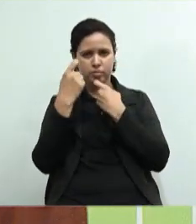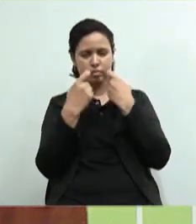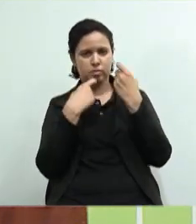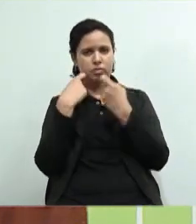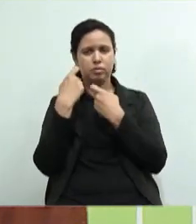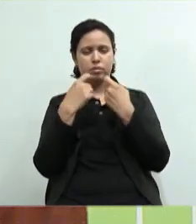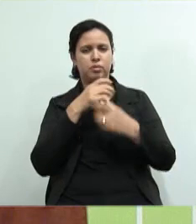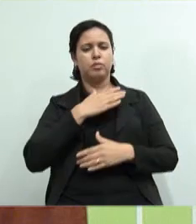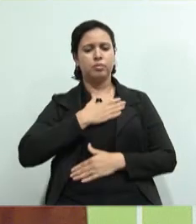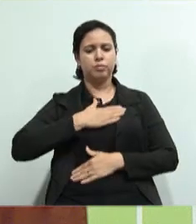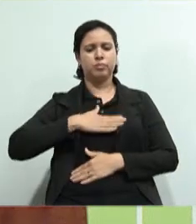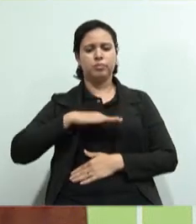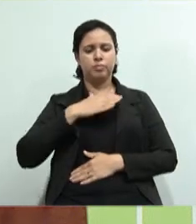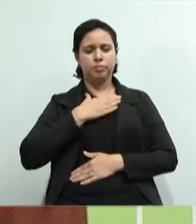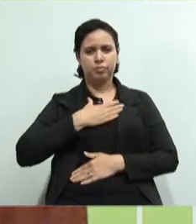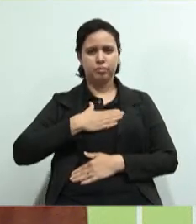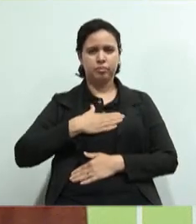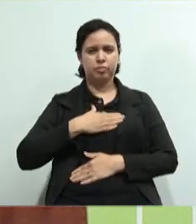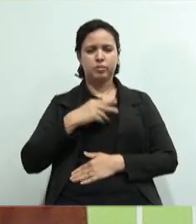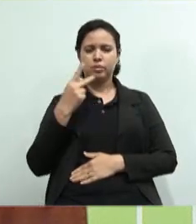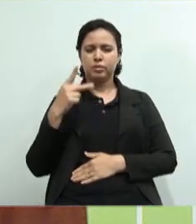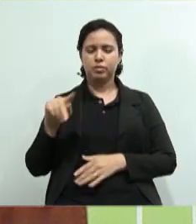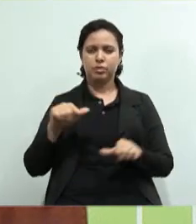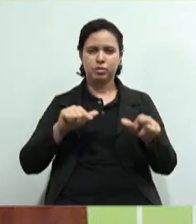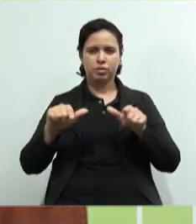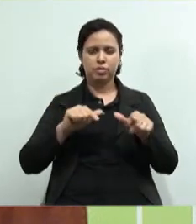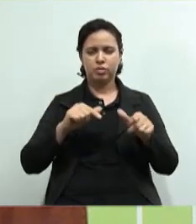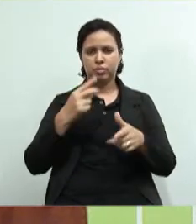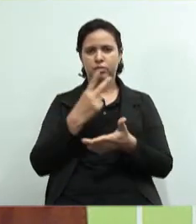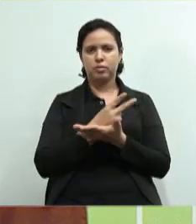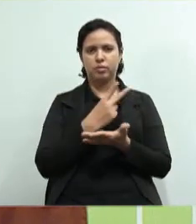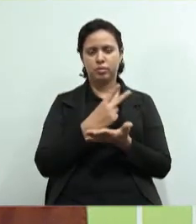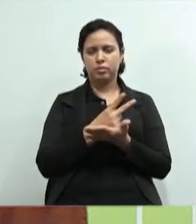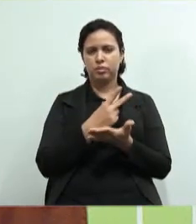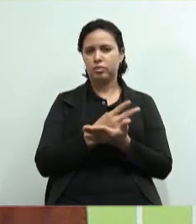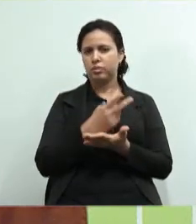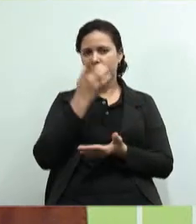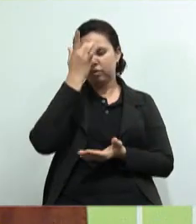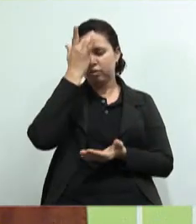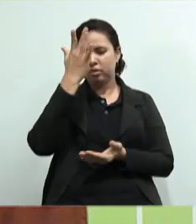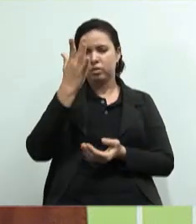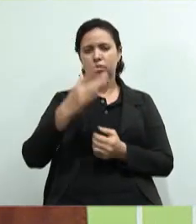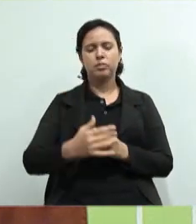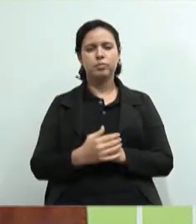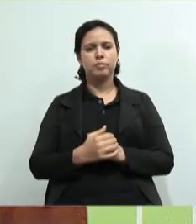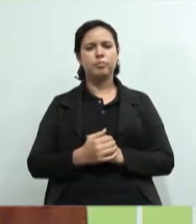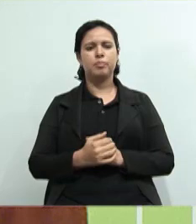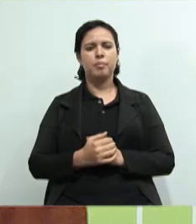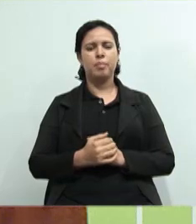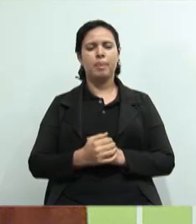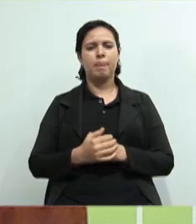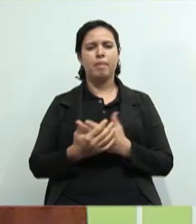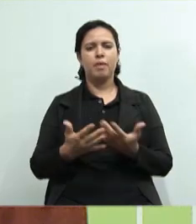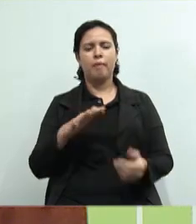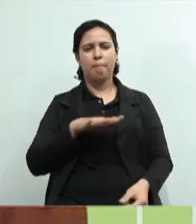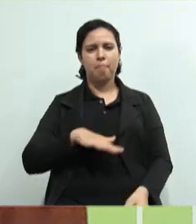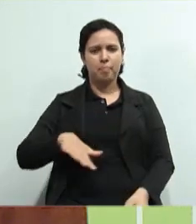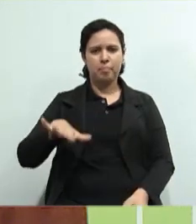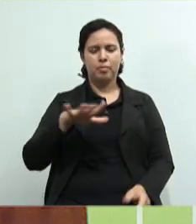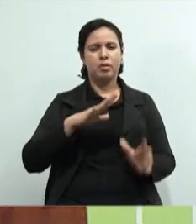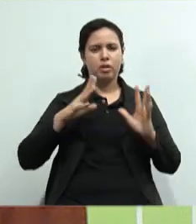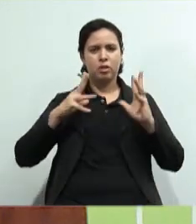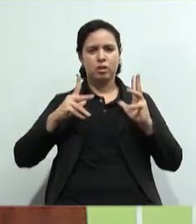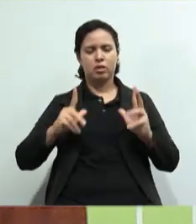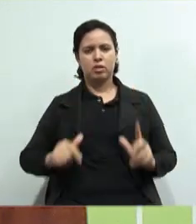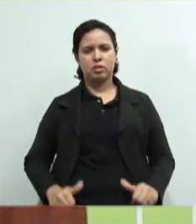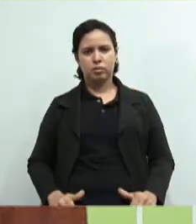mais tranquilo, o teu trabalho flui mais facilmente. Então, um ambiente limpo,